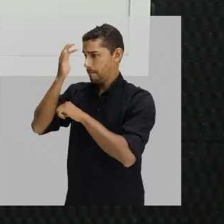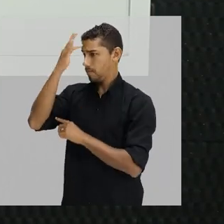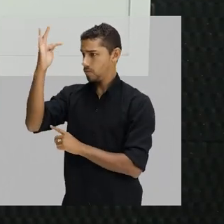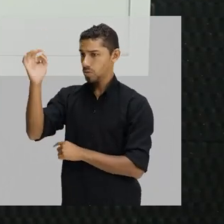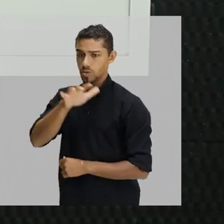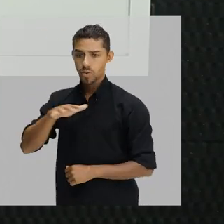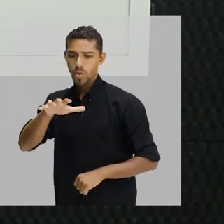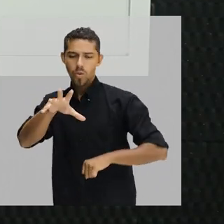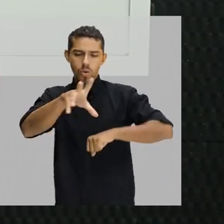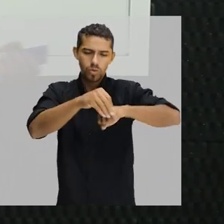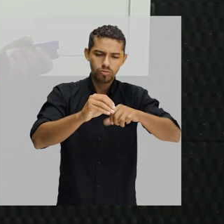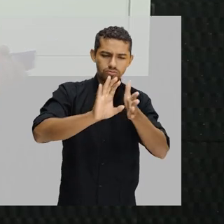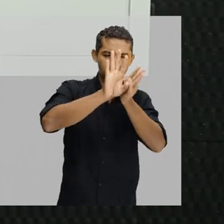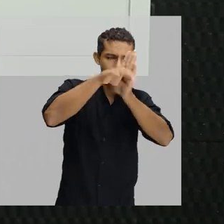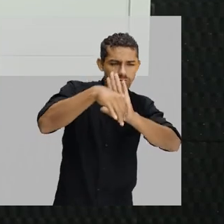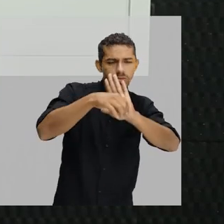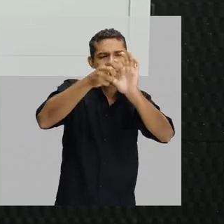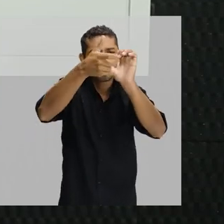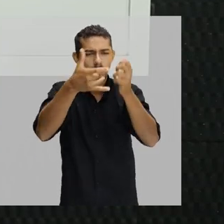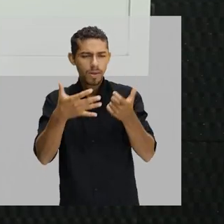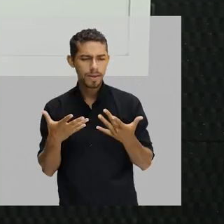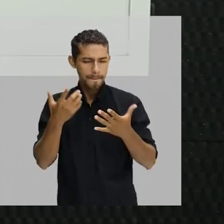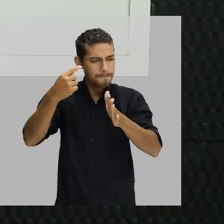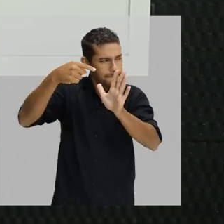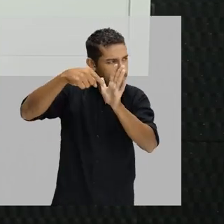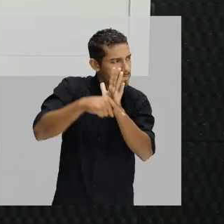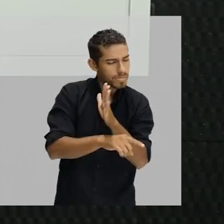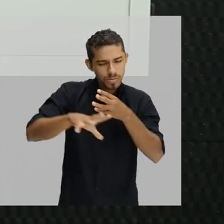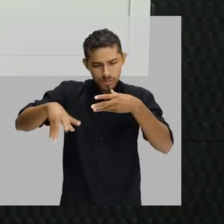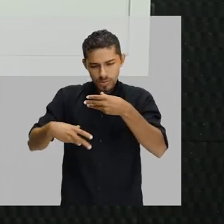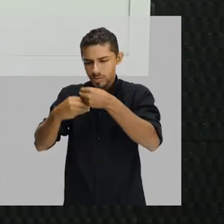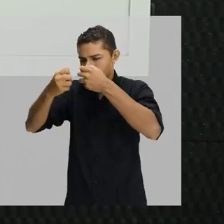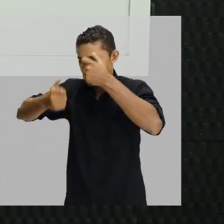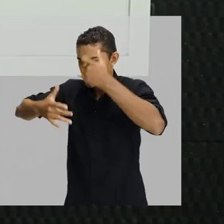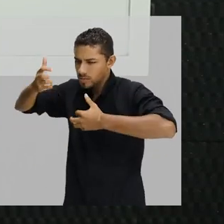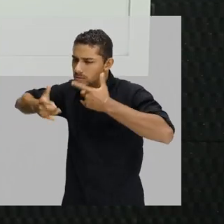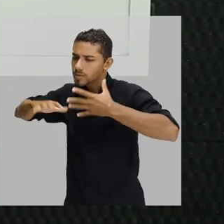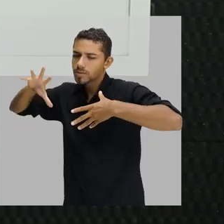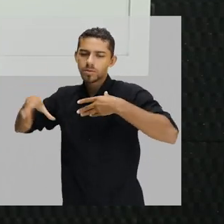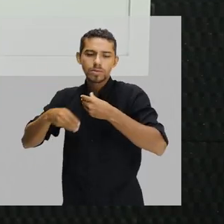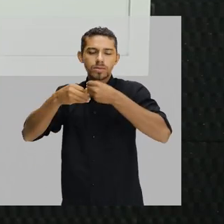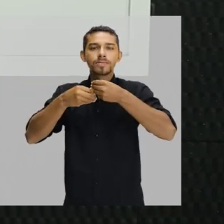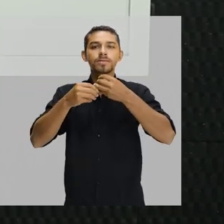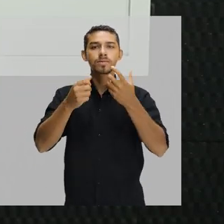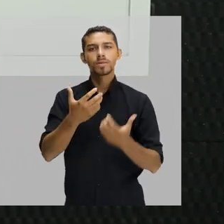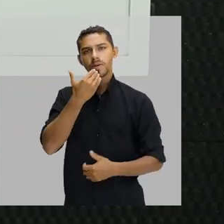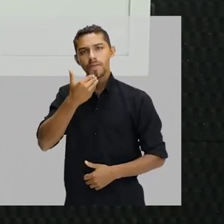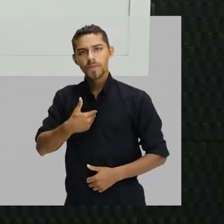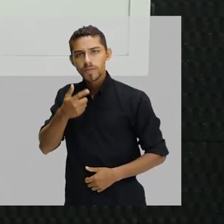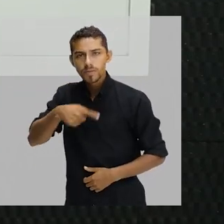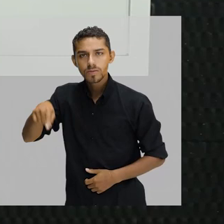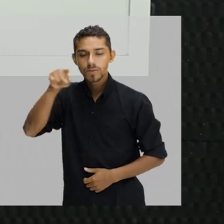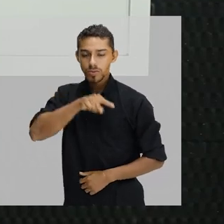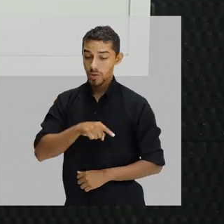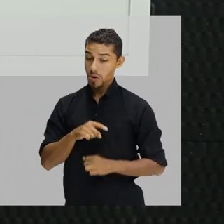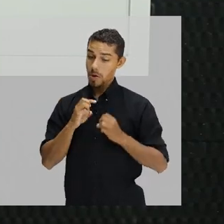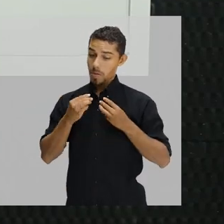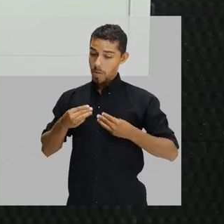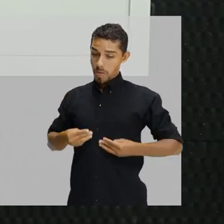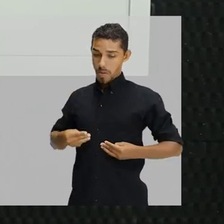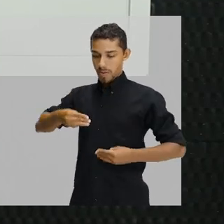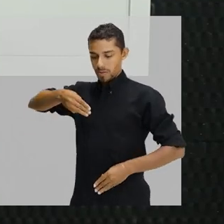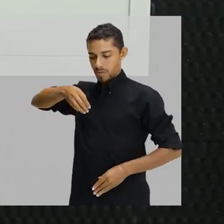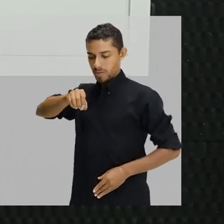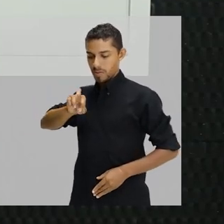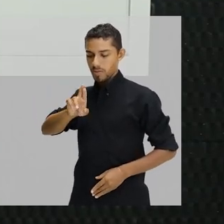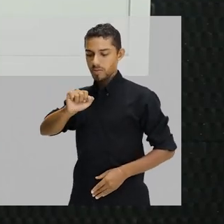tá? Claro, é uma área aí que tem uma contribuição vasta, então eu peço a sua moral para nossas